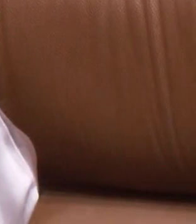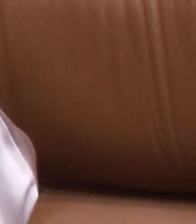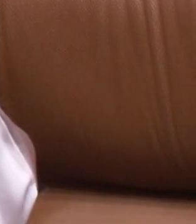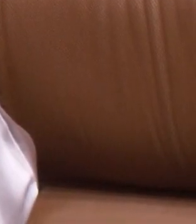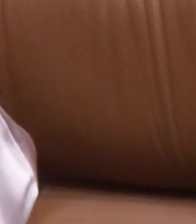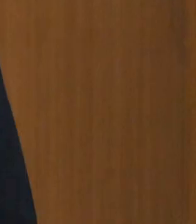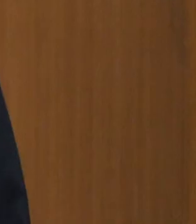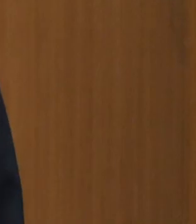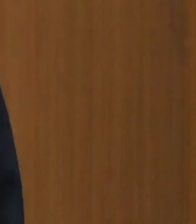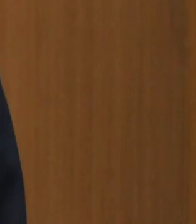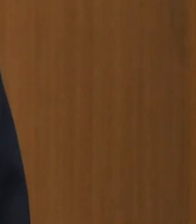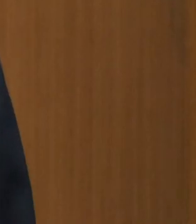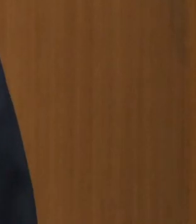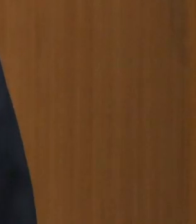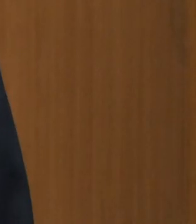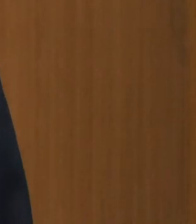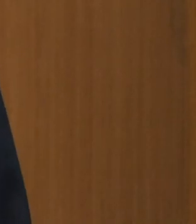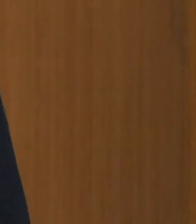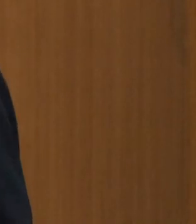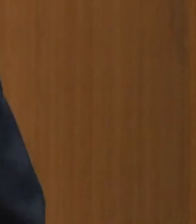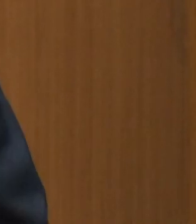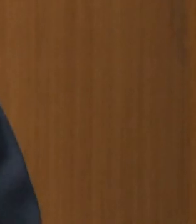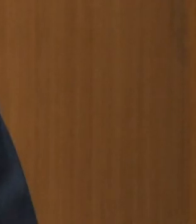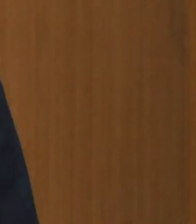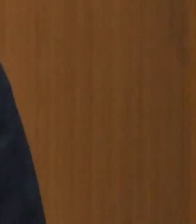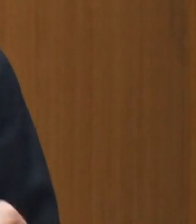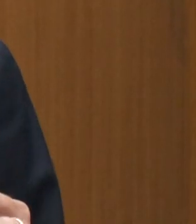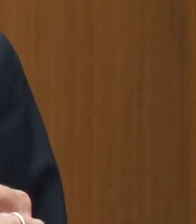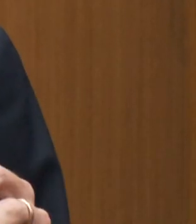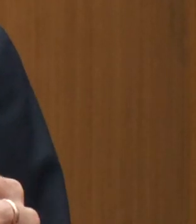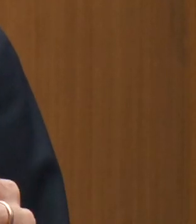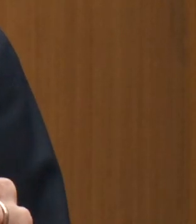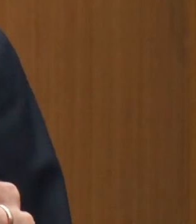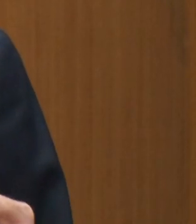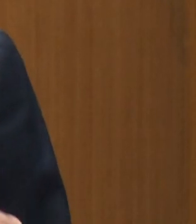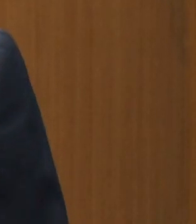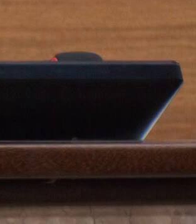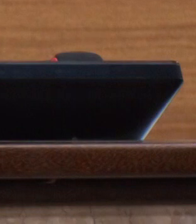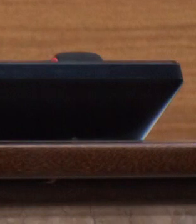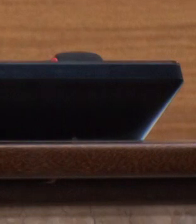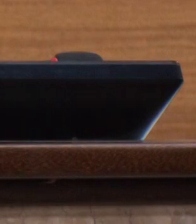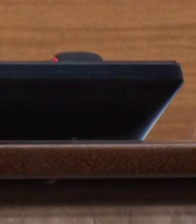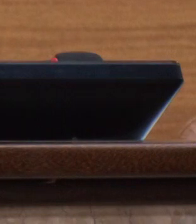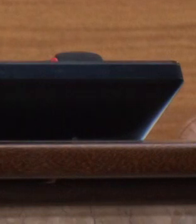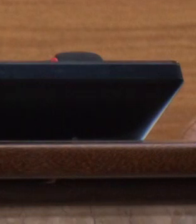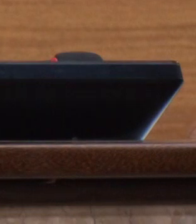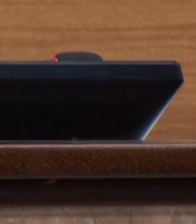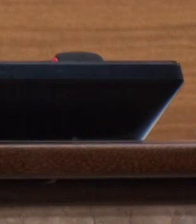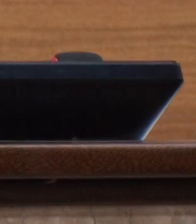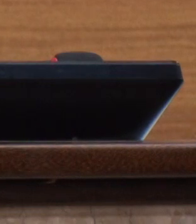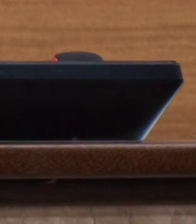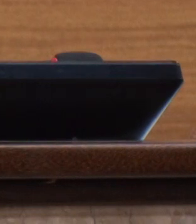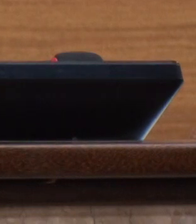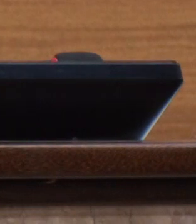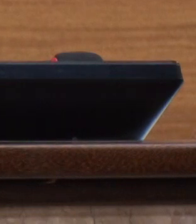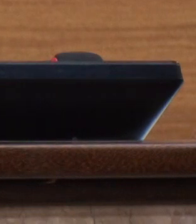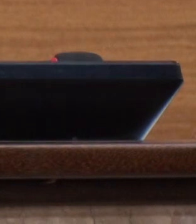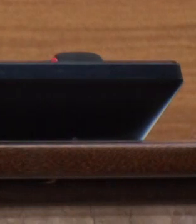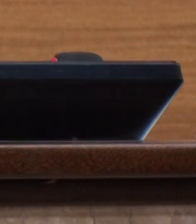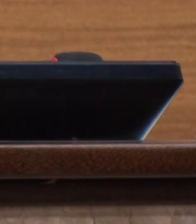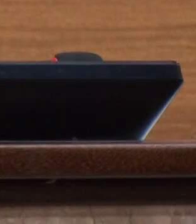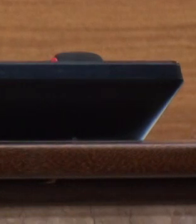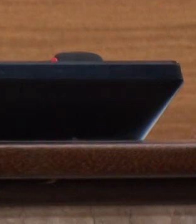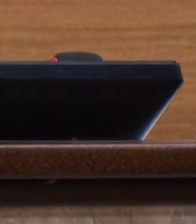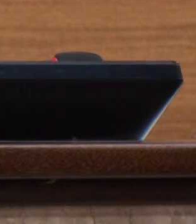terceira secretária. E Jorge Passos, do Cidadania, como quarto secretário. O presidente reeleito, deputado Jefferson